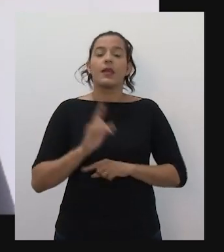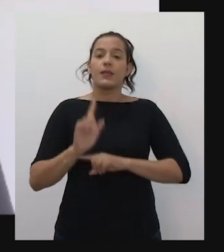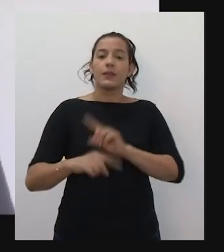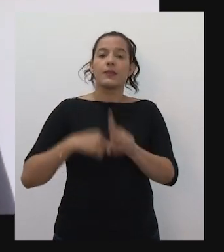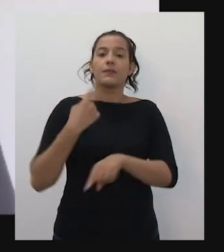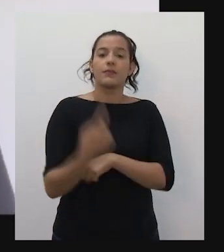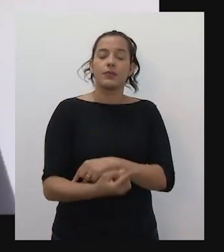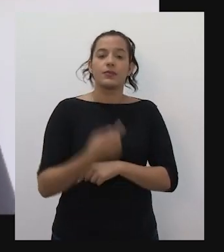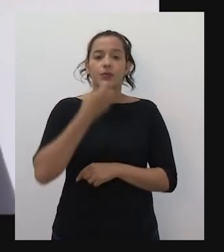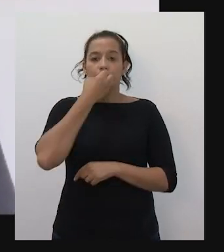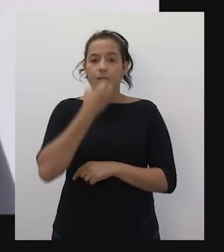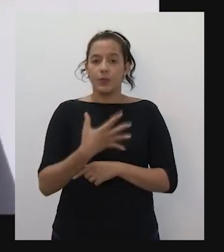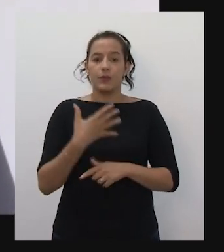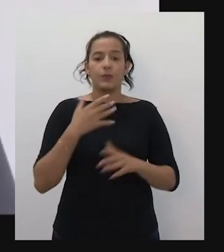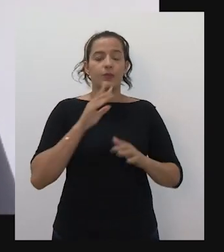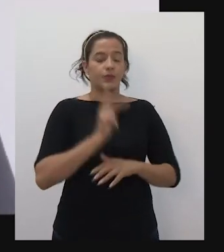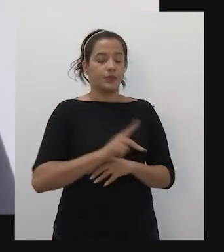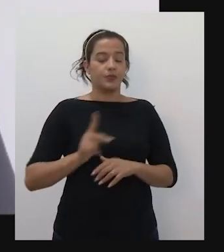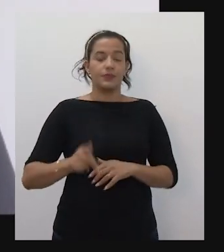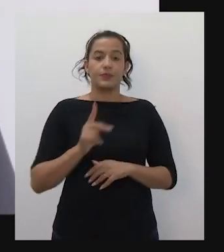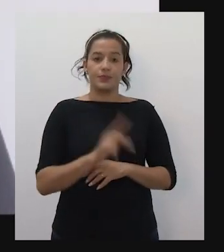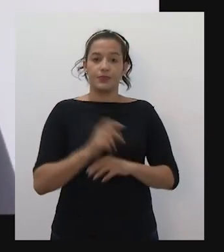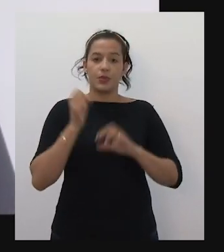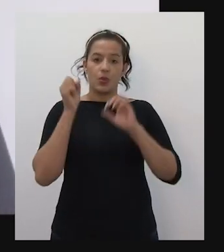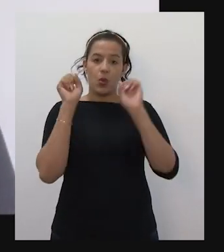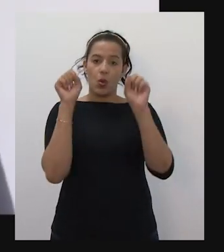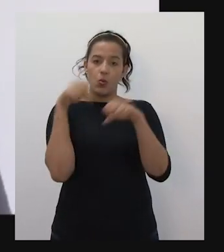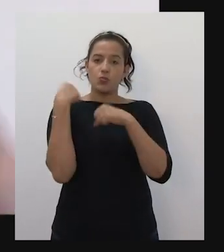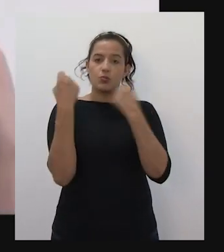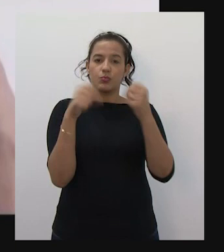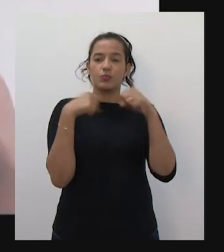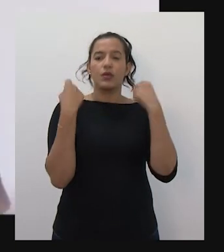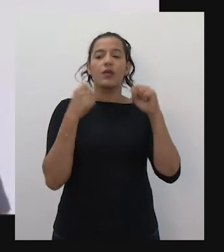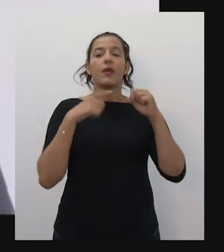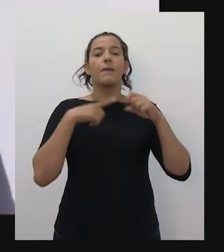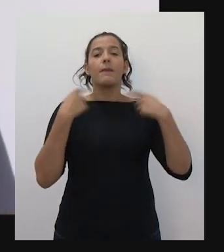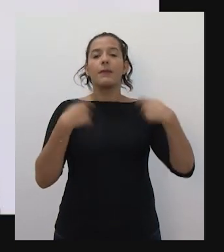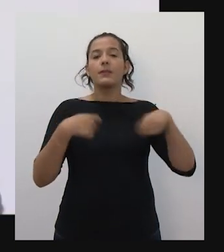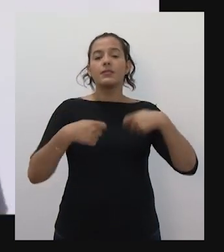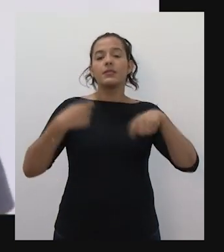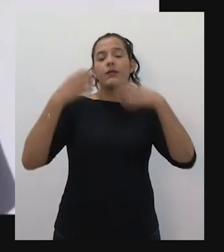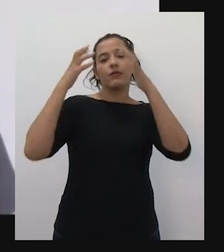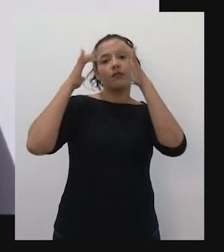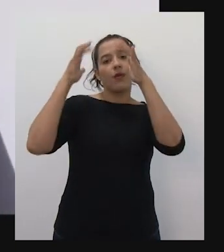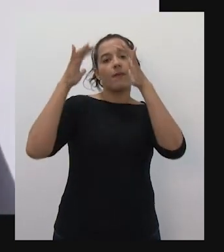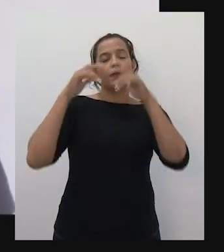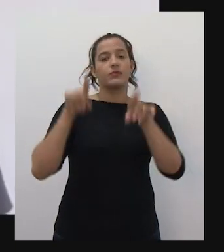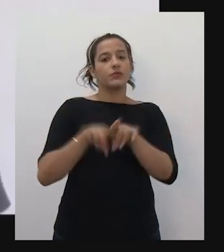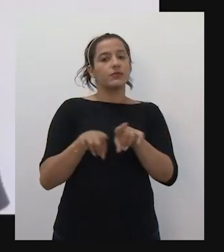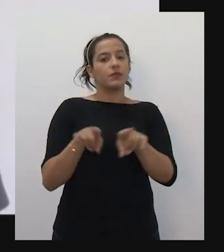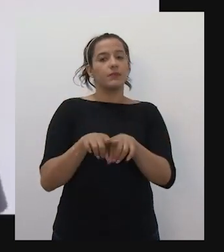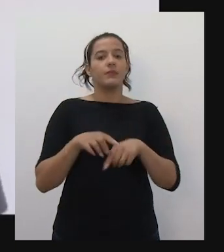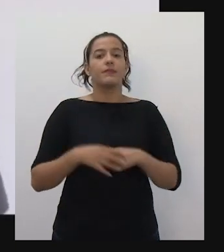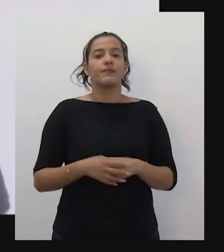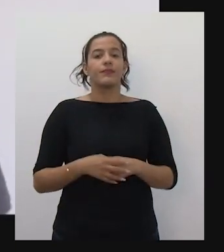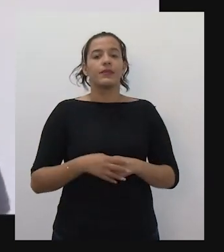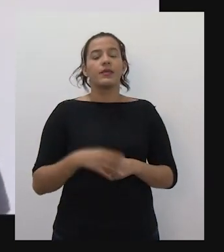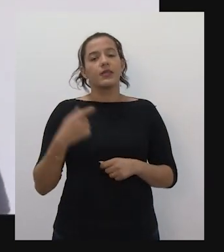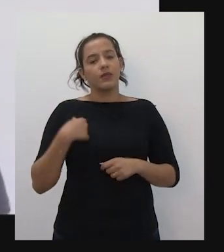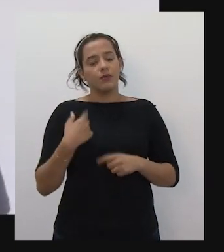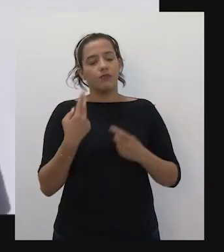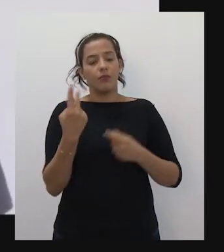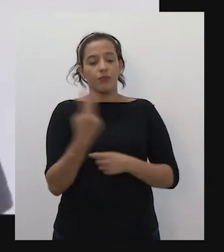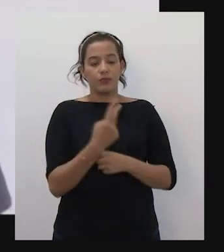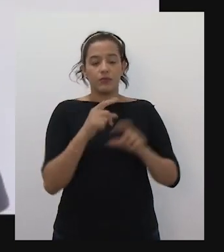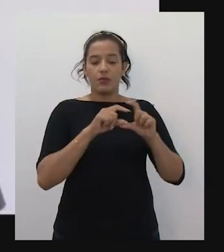profissional de Educação Física não deveria apenas trabalhar com o físico, mas também com a mente. Essas 2 frases eu carrego sempre